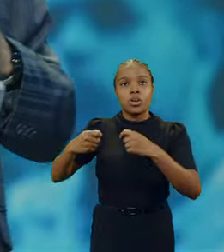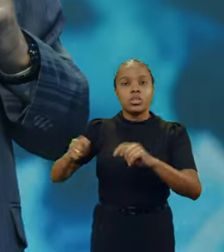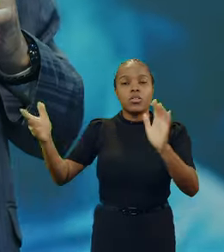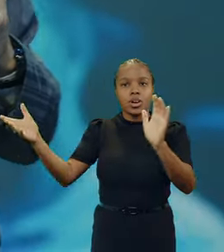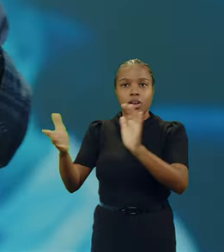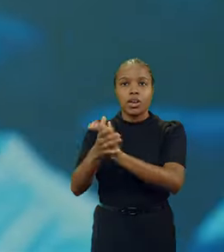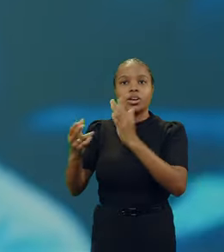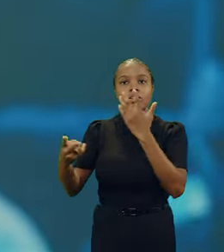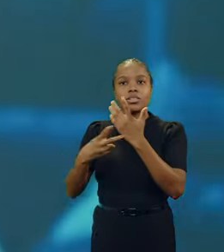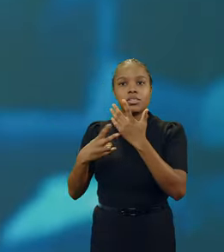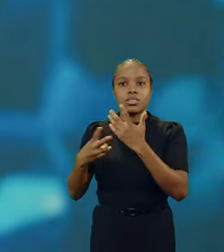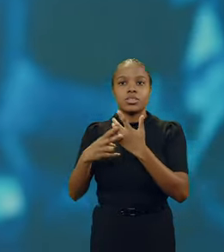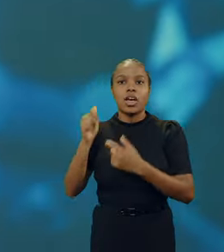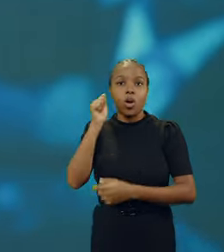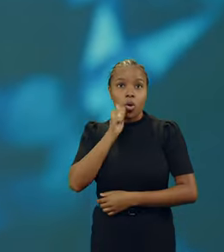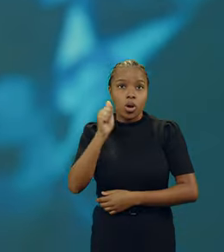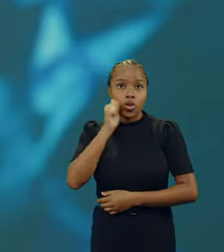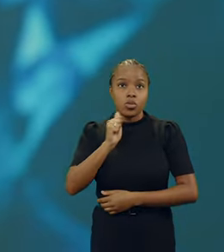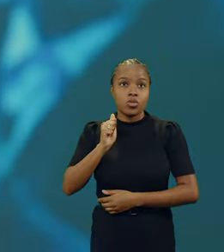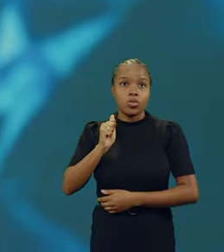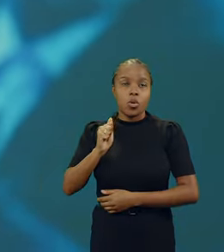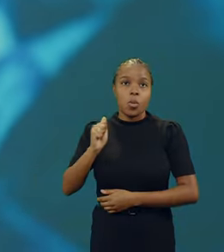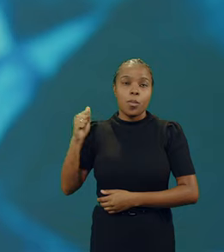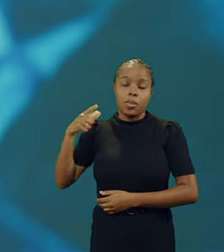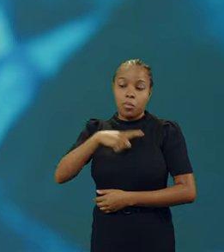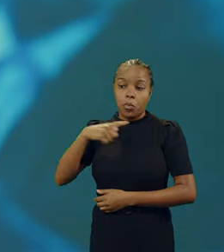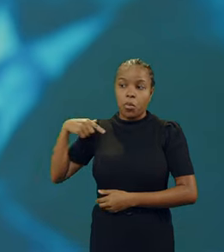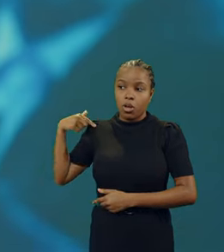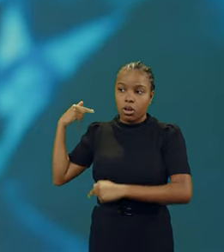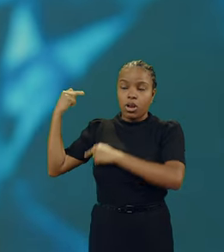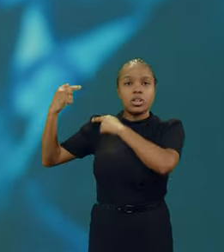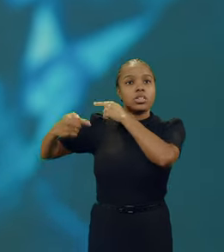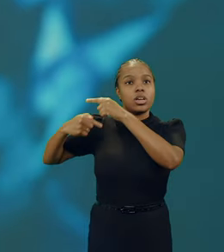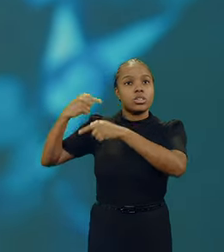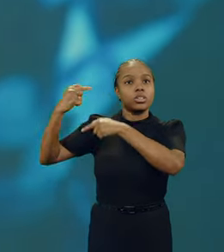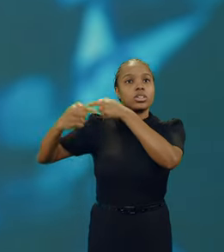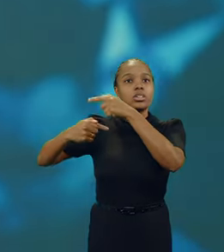para dar descendência ao que morreu.